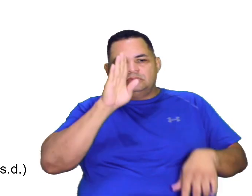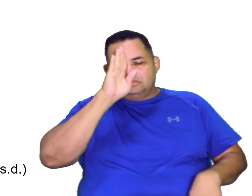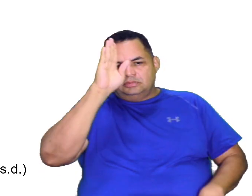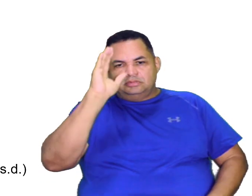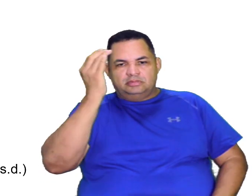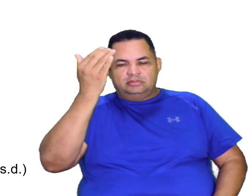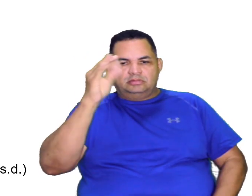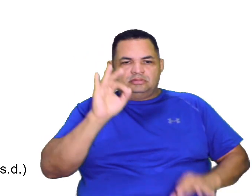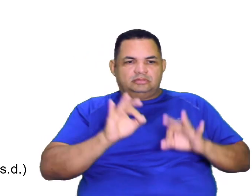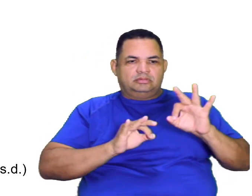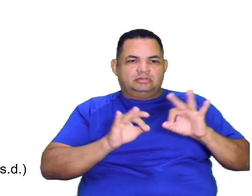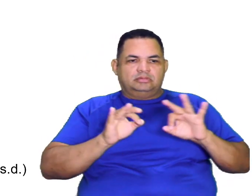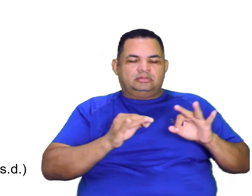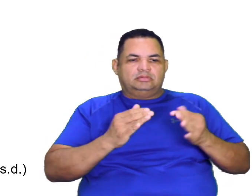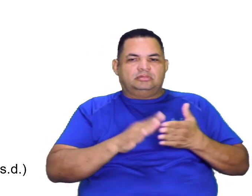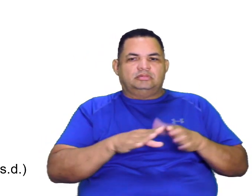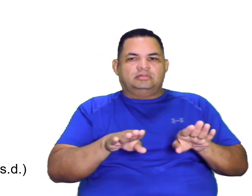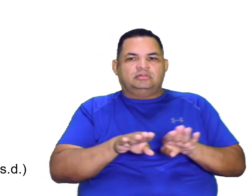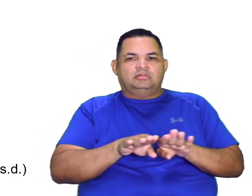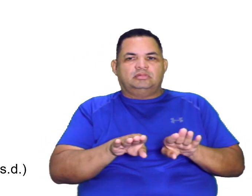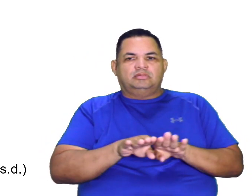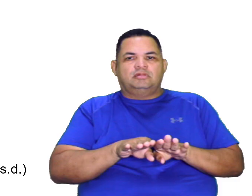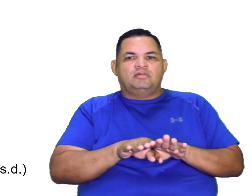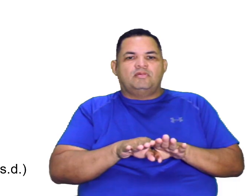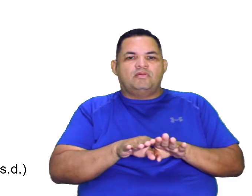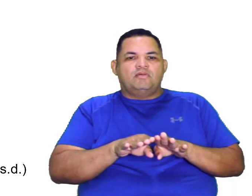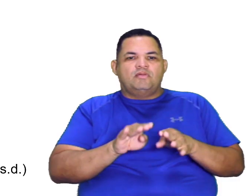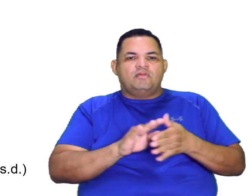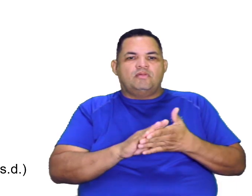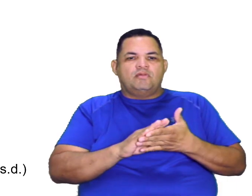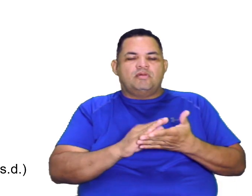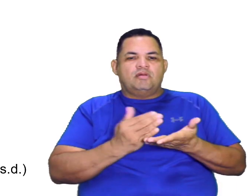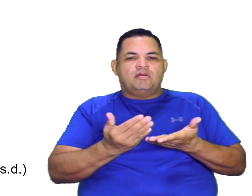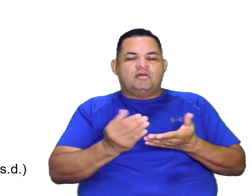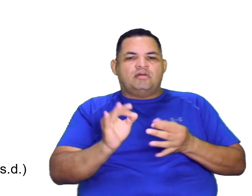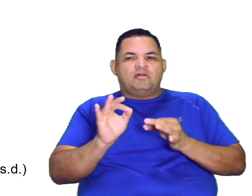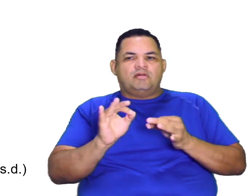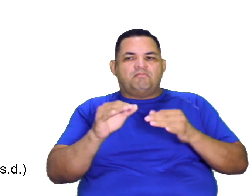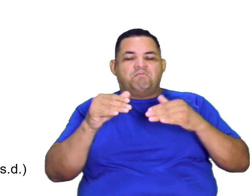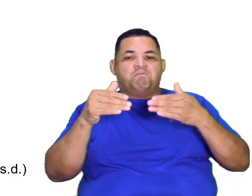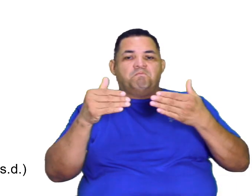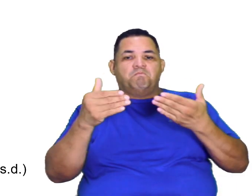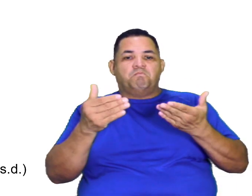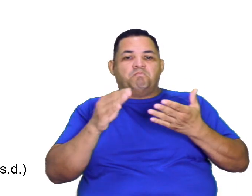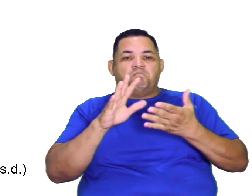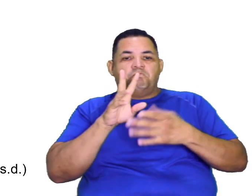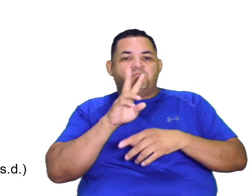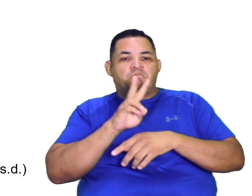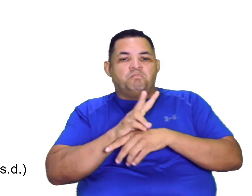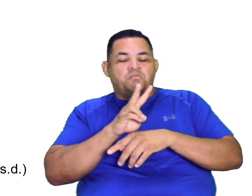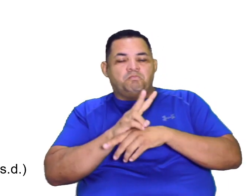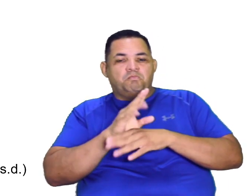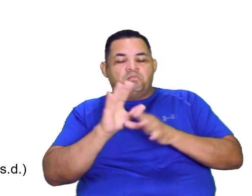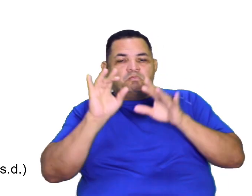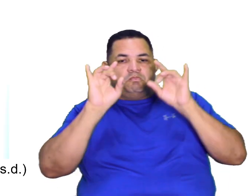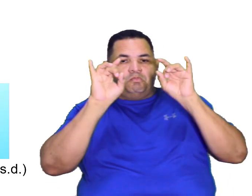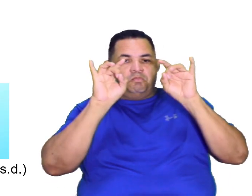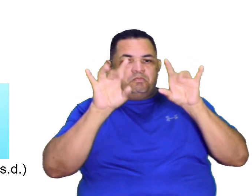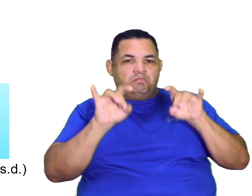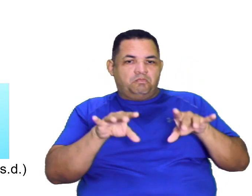principalmente a capacidade funcional e está em evidência aí, e um cuidado especial com as